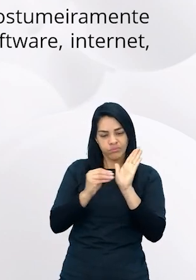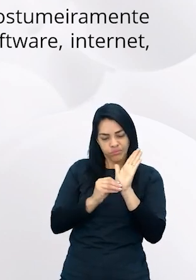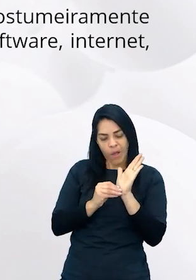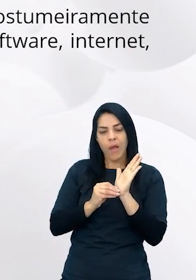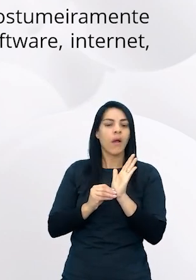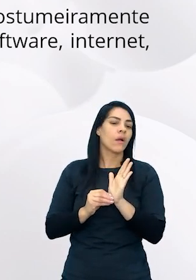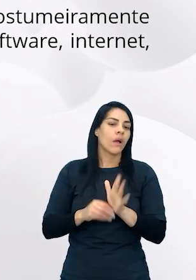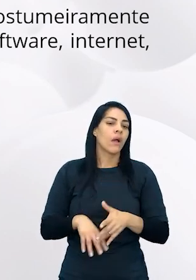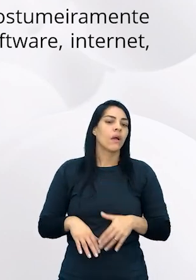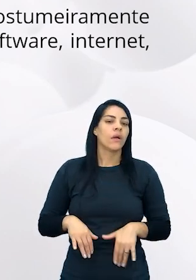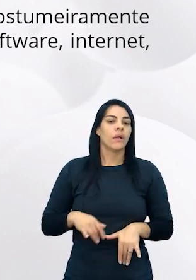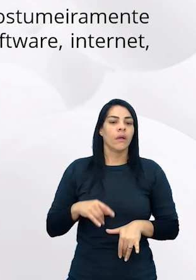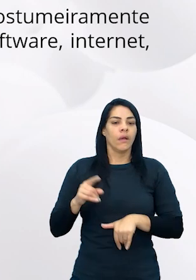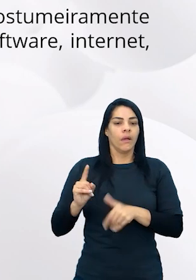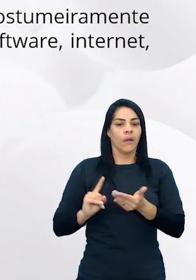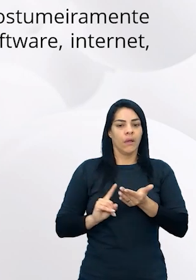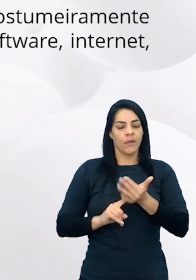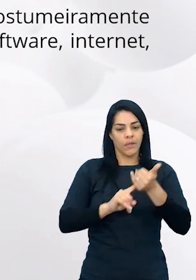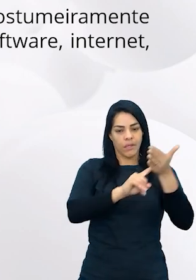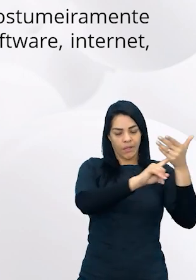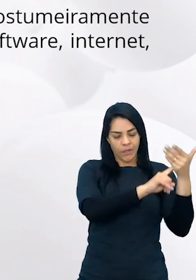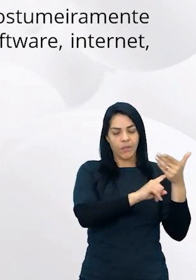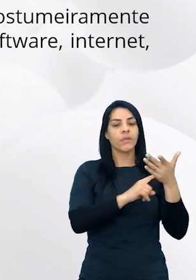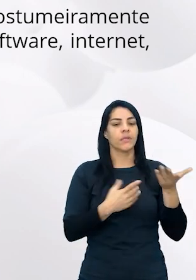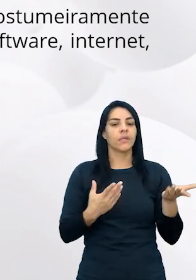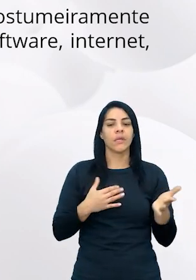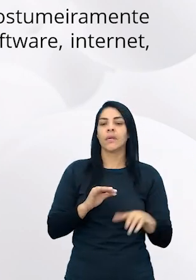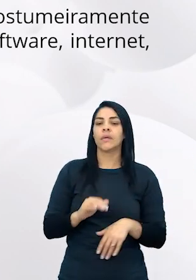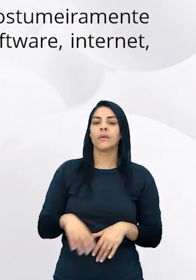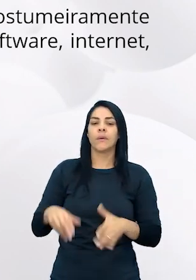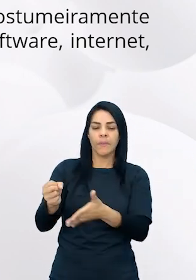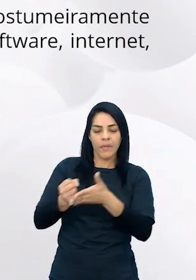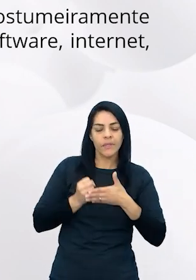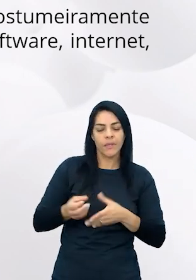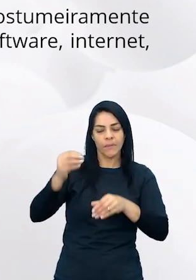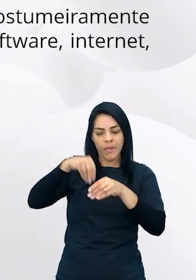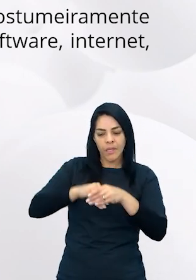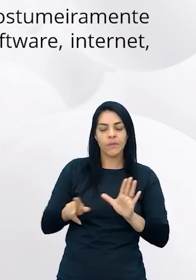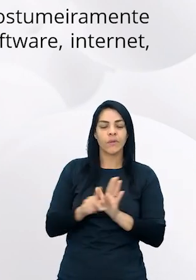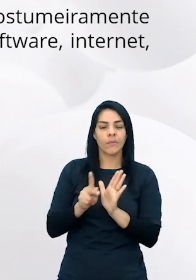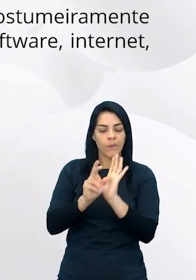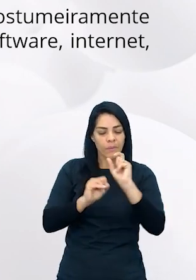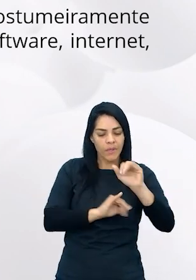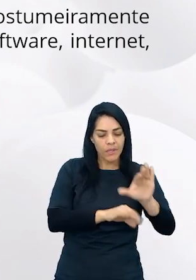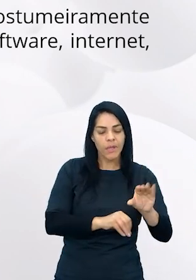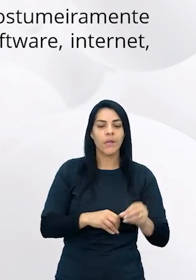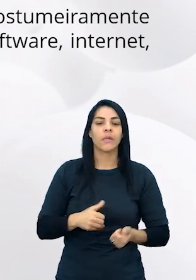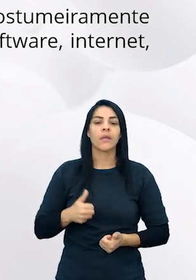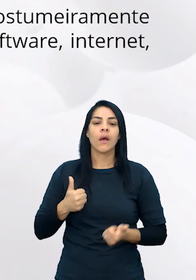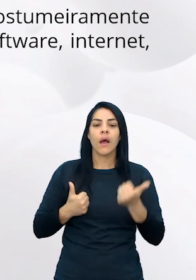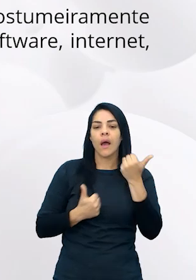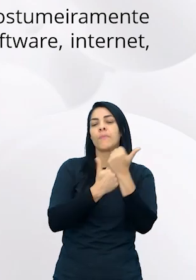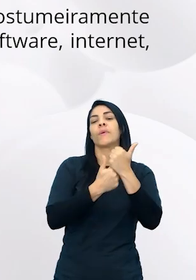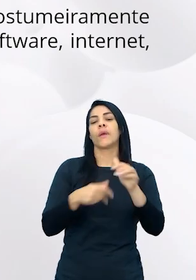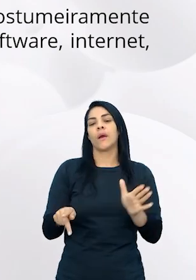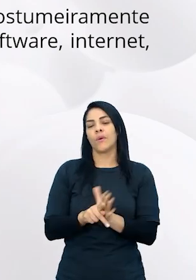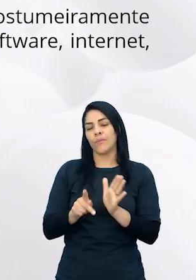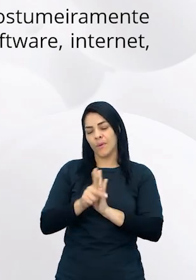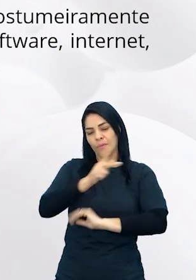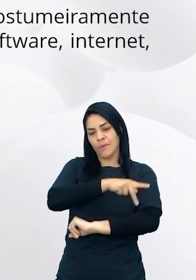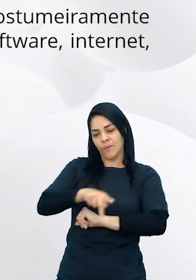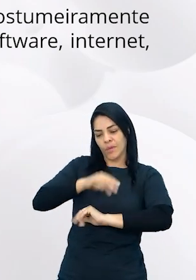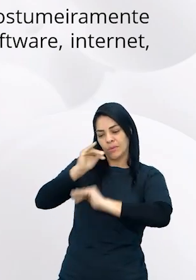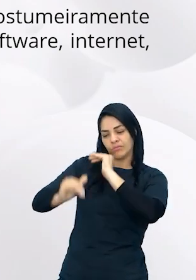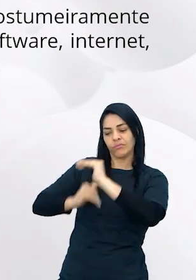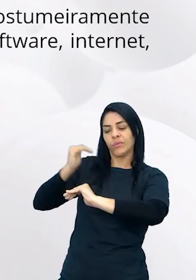aquelas ferramentas digitais e trazer elas para dentro da educação, como forma de apoiar o professor no desenvolvimento